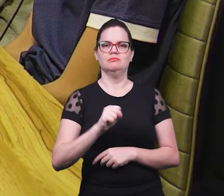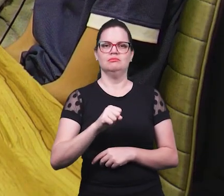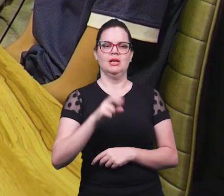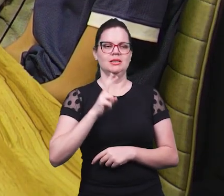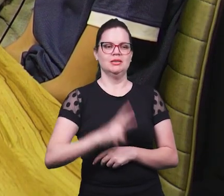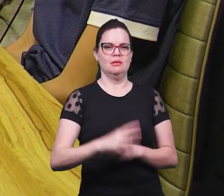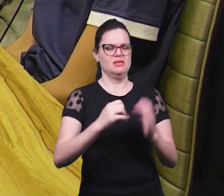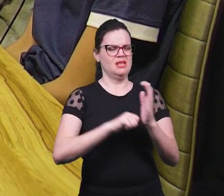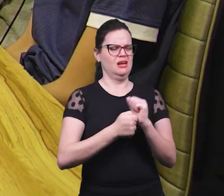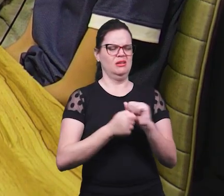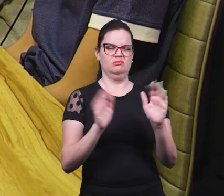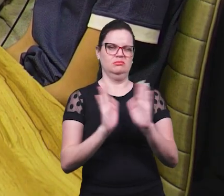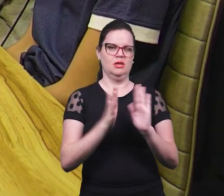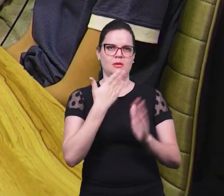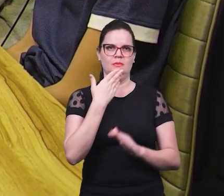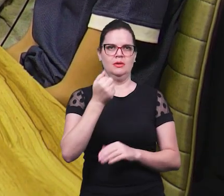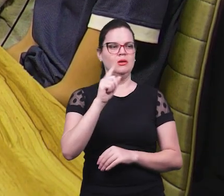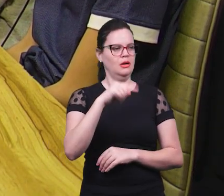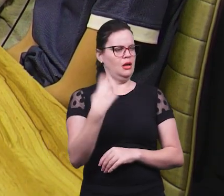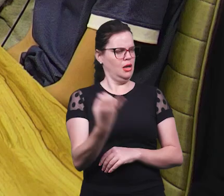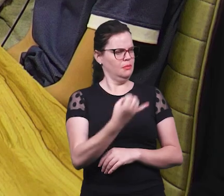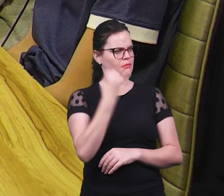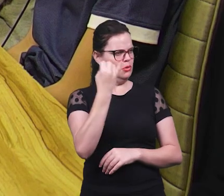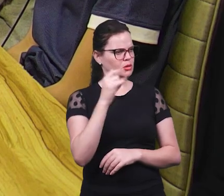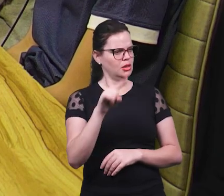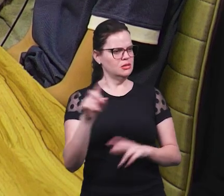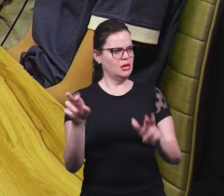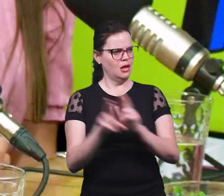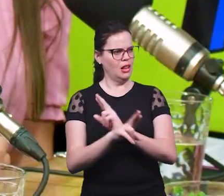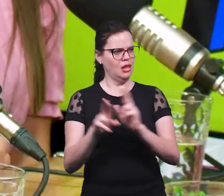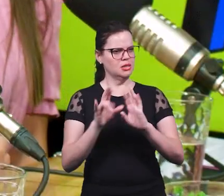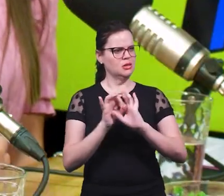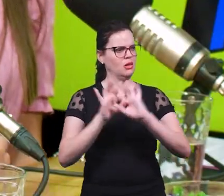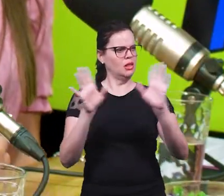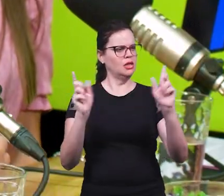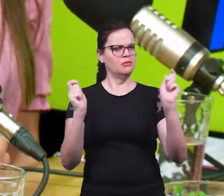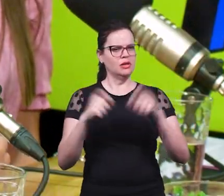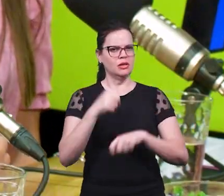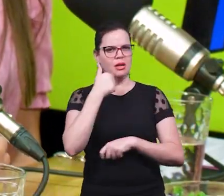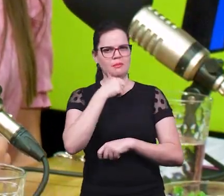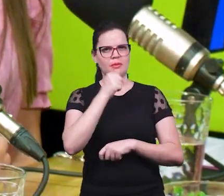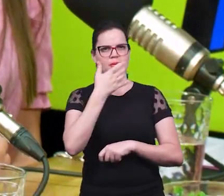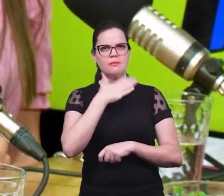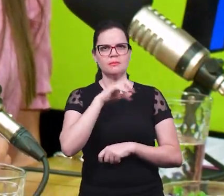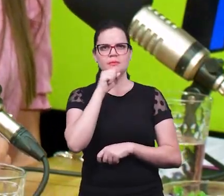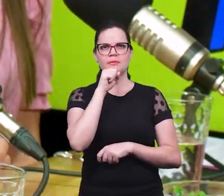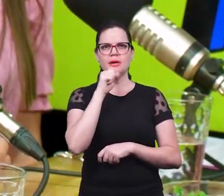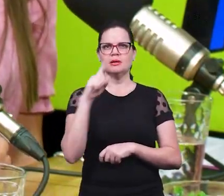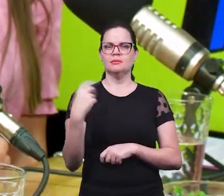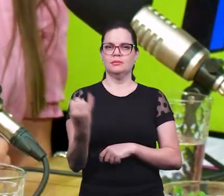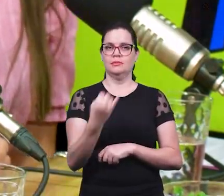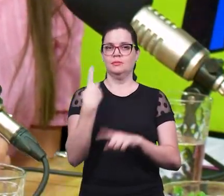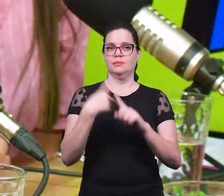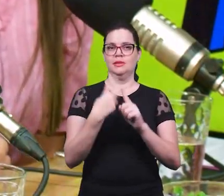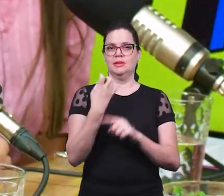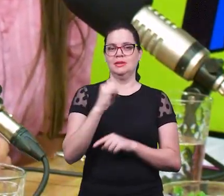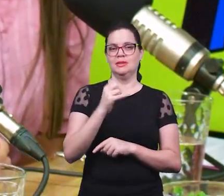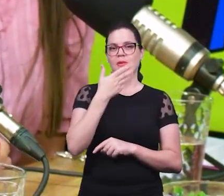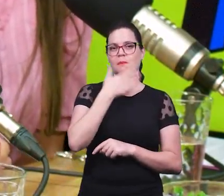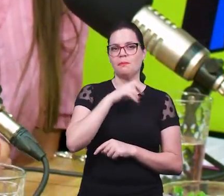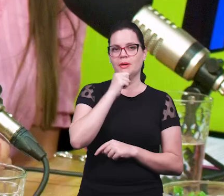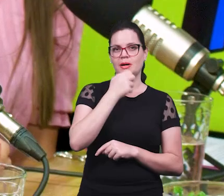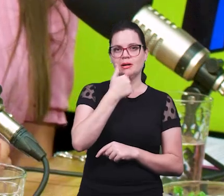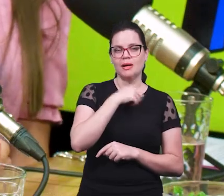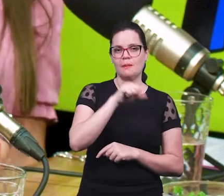entre eles. Isso é muito importante, sabe, Vanessa? Sim. Essa relação de pais e filhos. Porque se o pai não abraça o